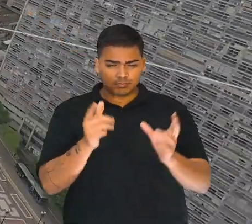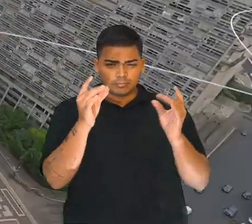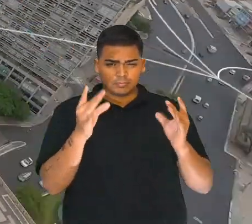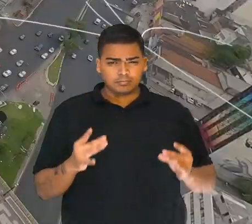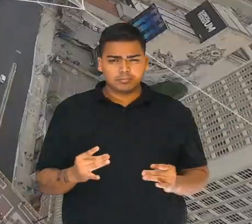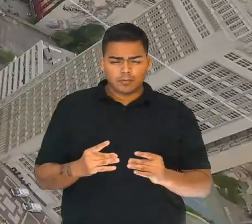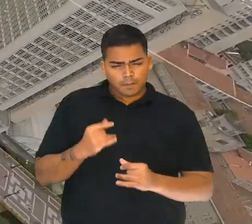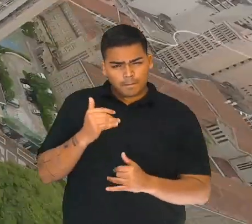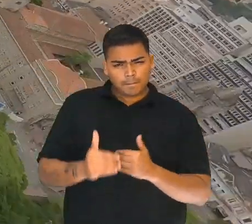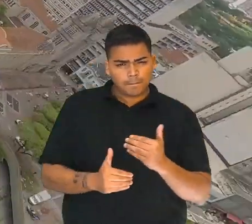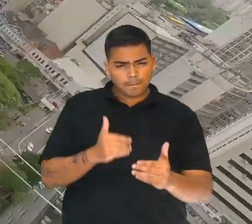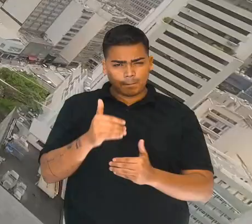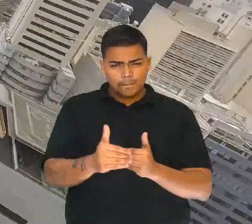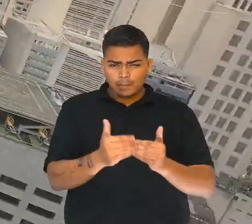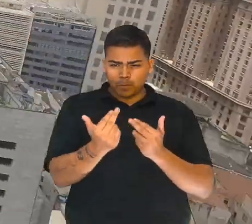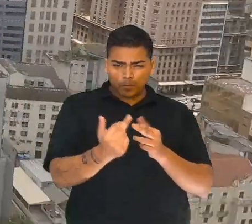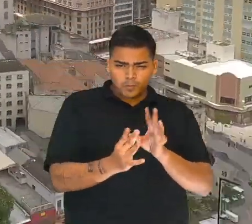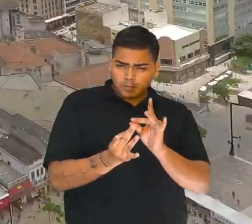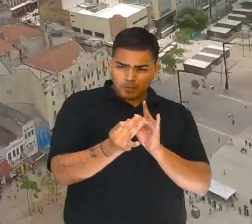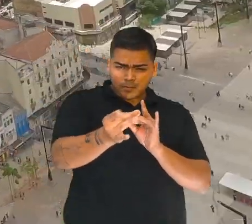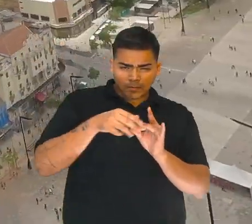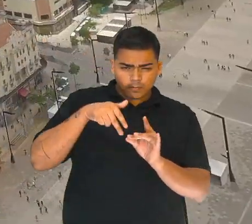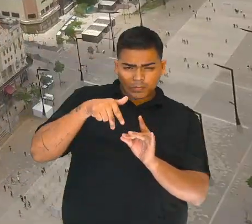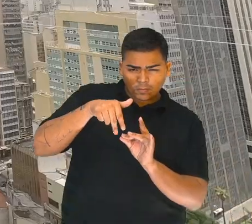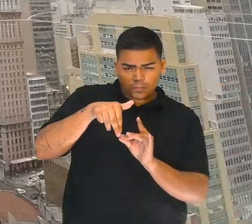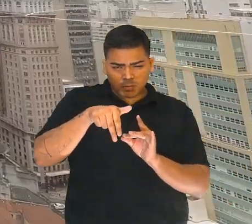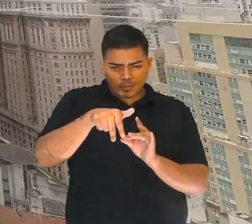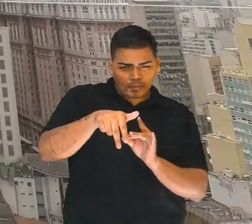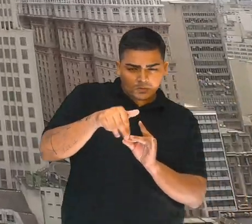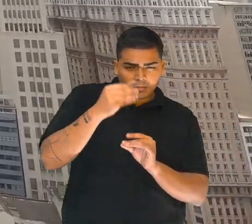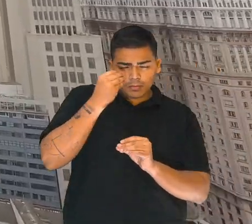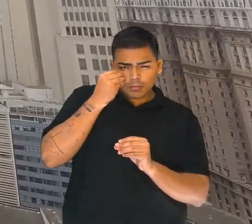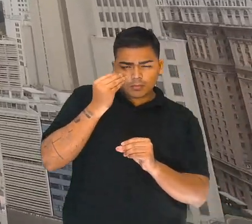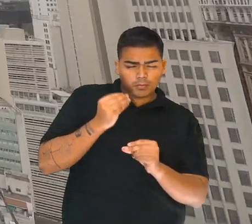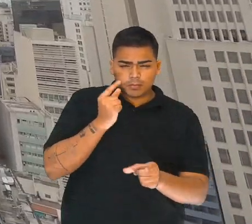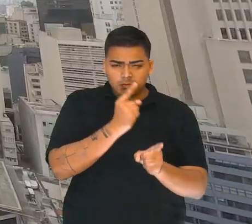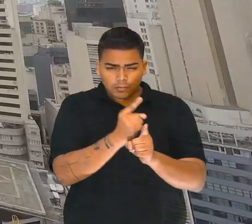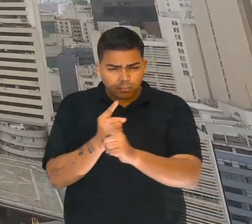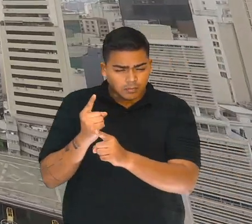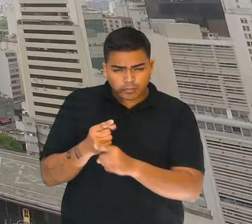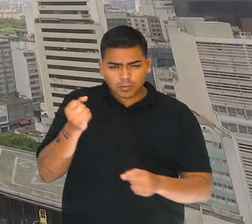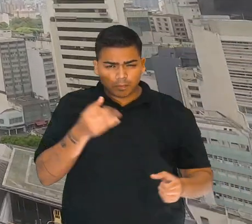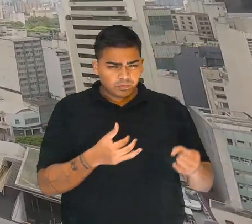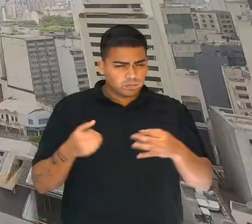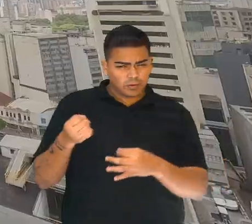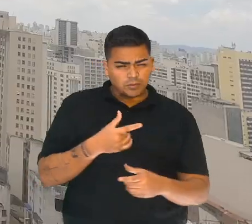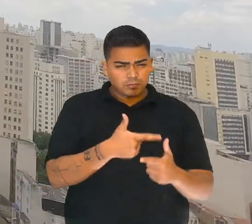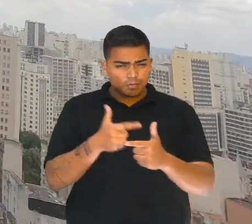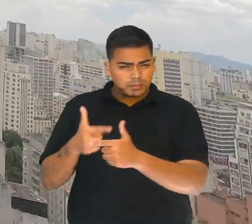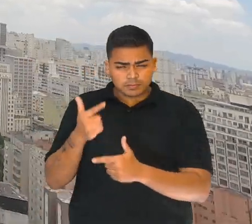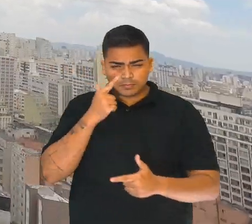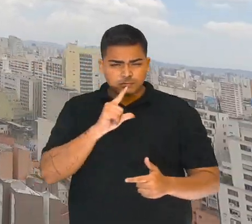A cada passo na corda você tem que escolher quais são as próximas cordas, porque é uma teia de tomada